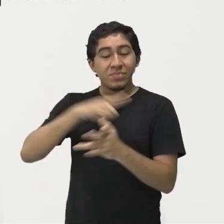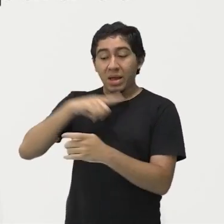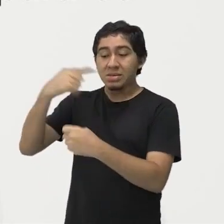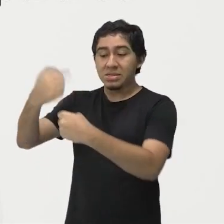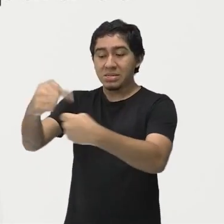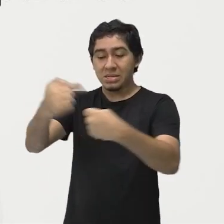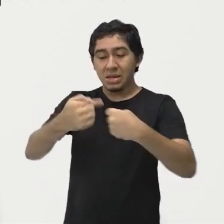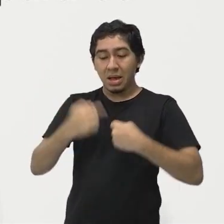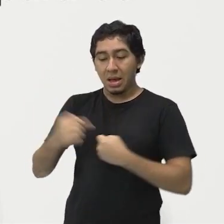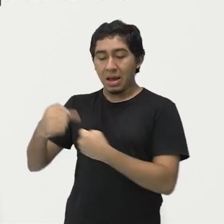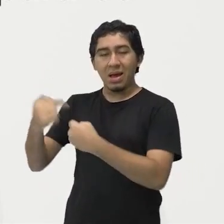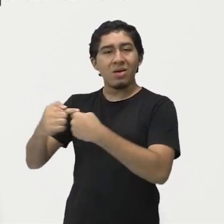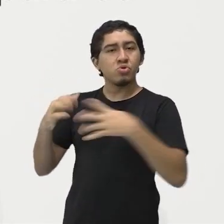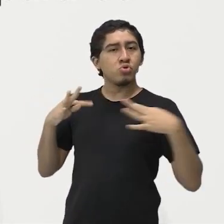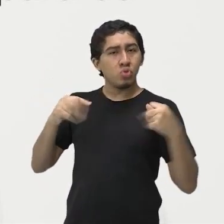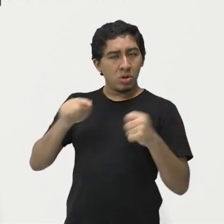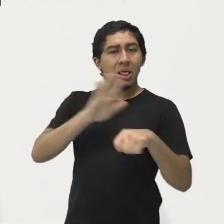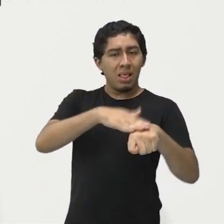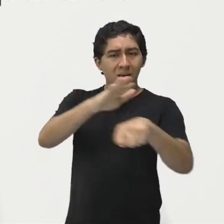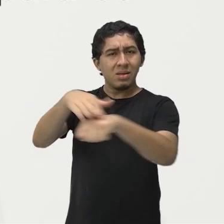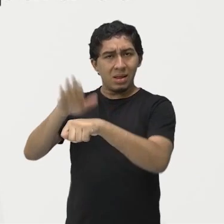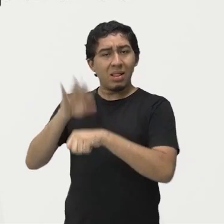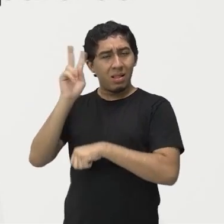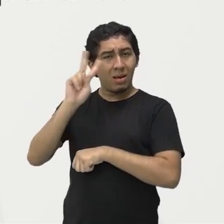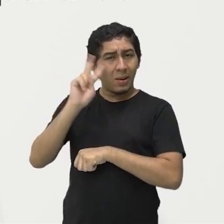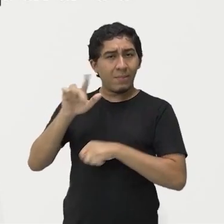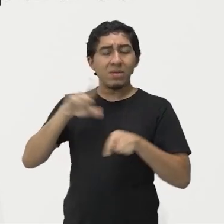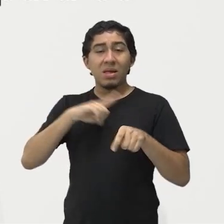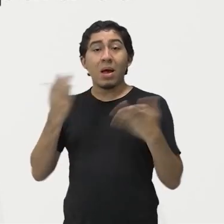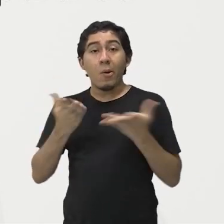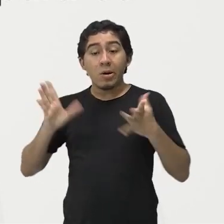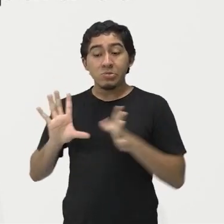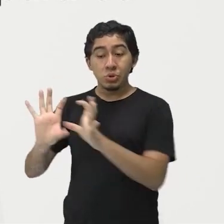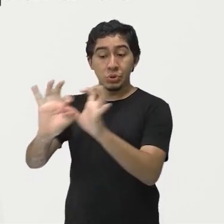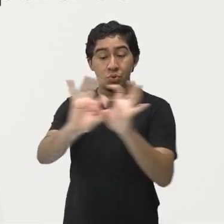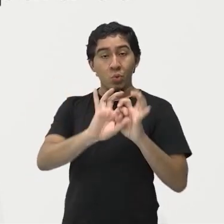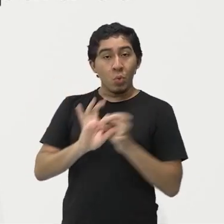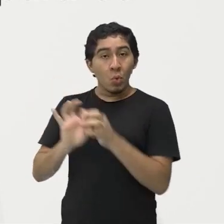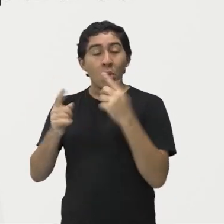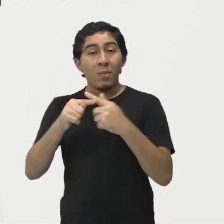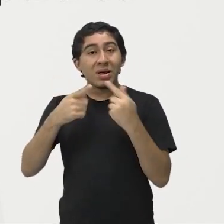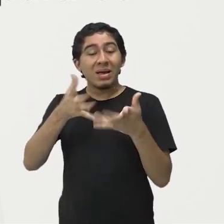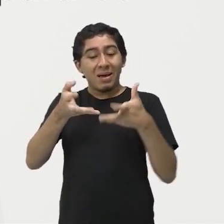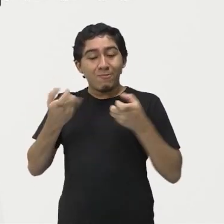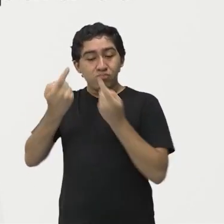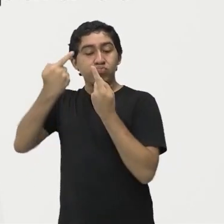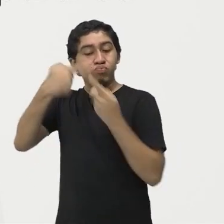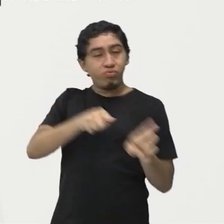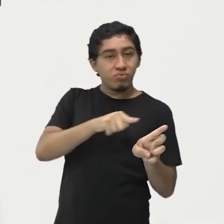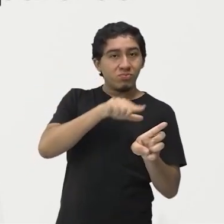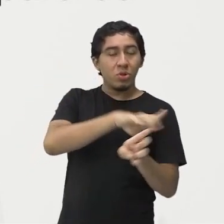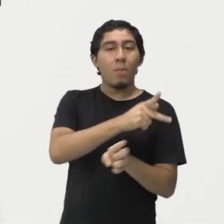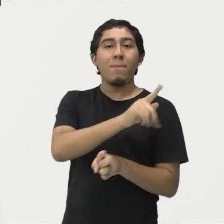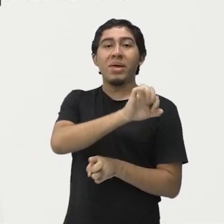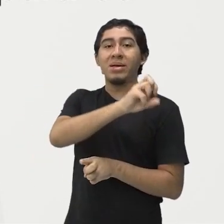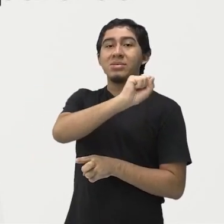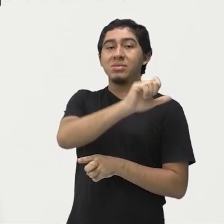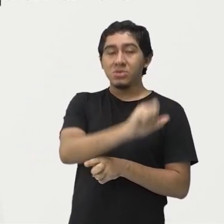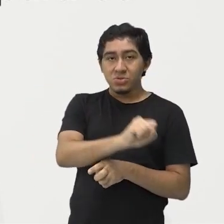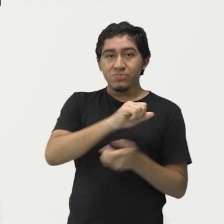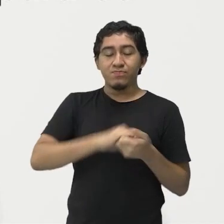para defender a invasão dos persas. É a primeira vez que o povo grego se une,